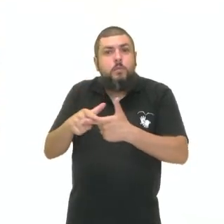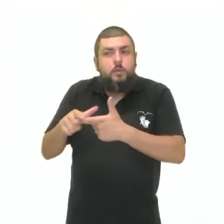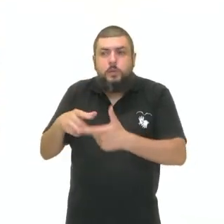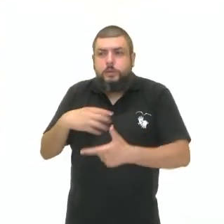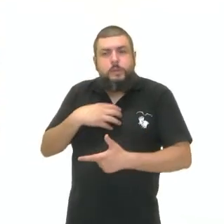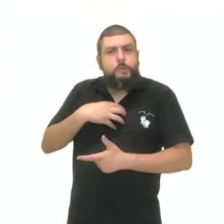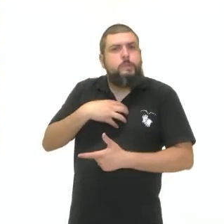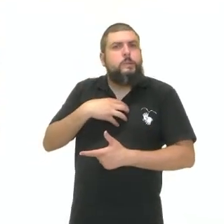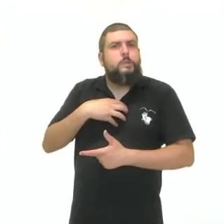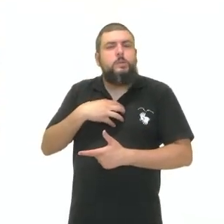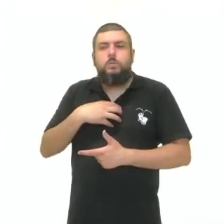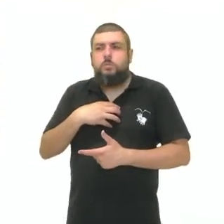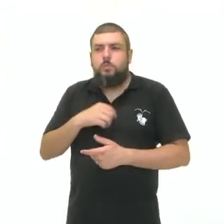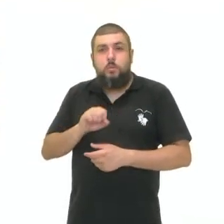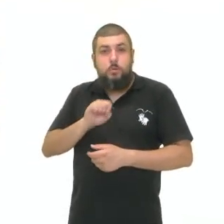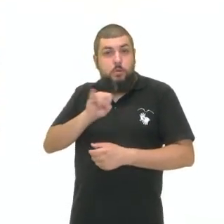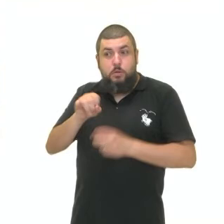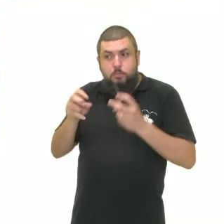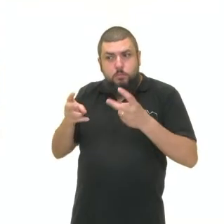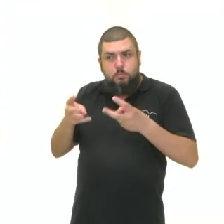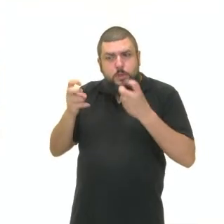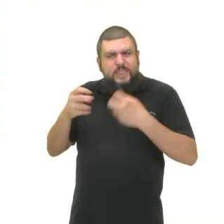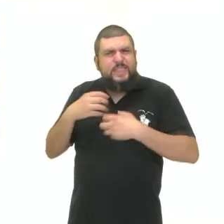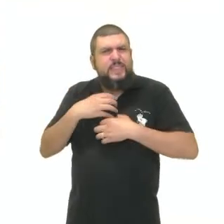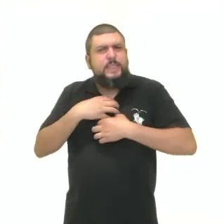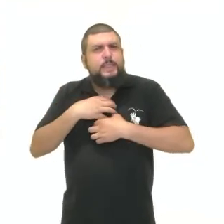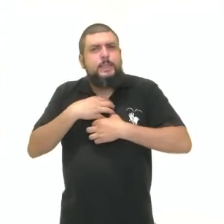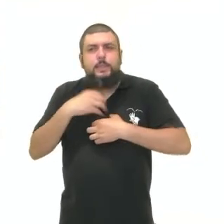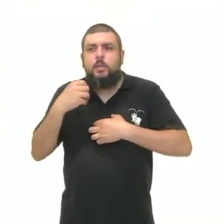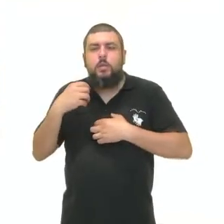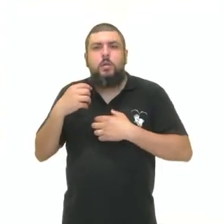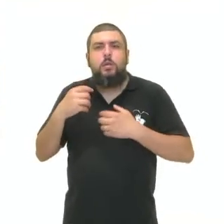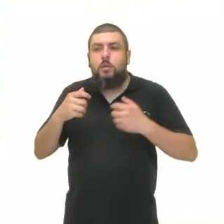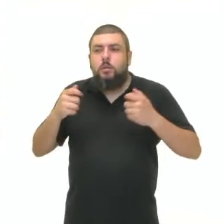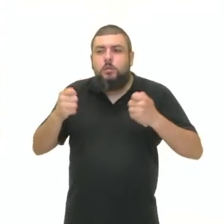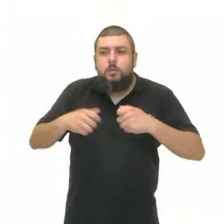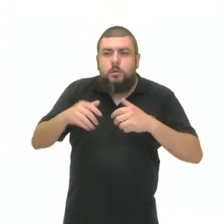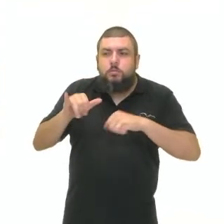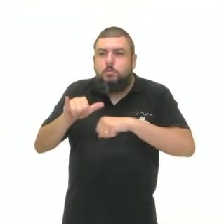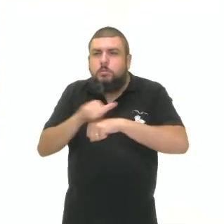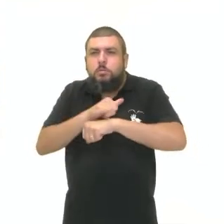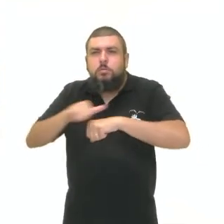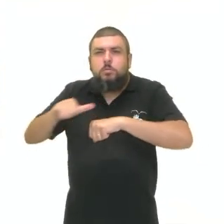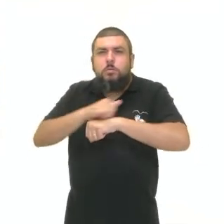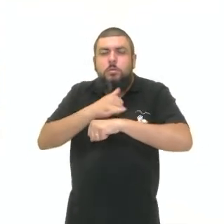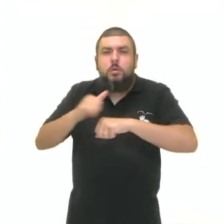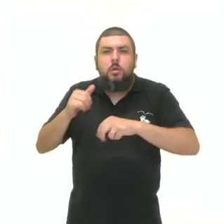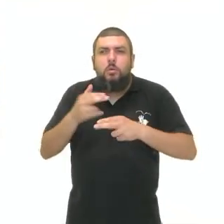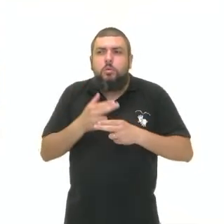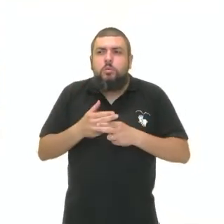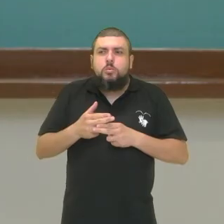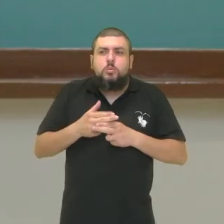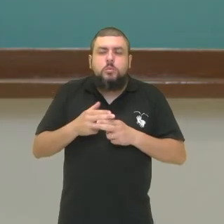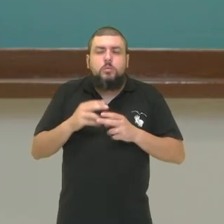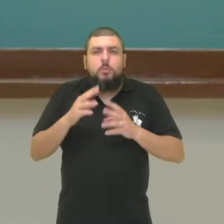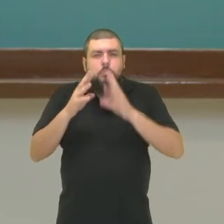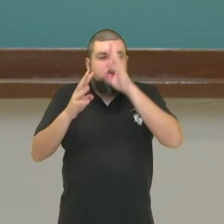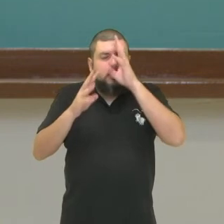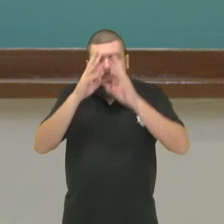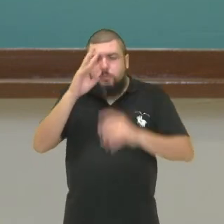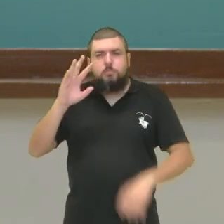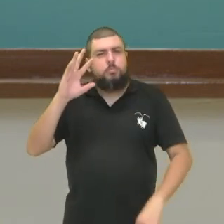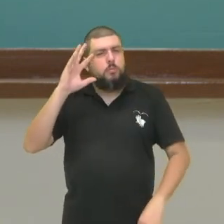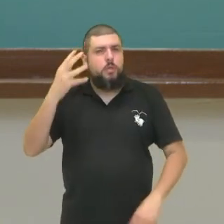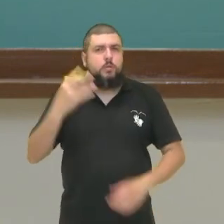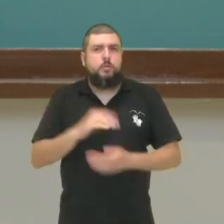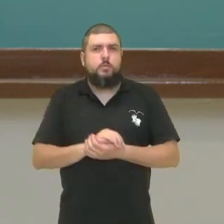exploração intuitiva, quando encontramos as respectivas e possíveis soluções, ou seja, nós saímos da caixa. Saímos de algo que está